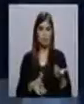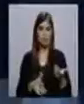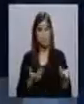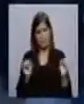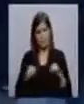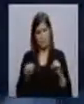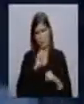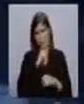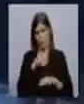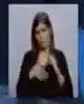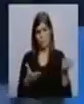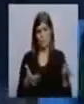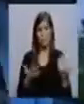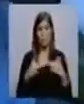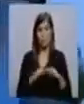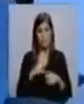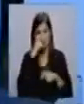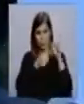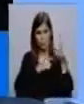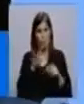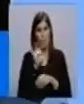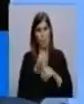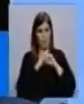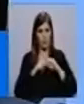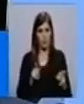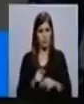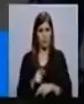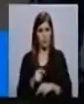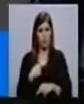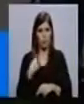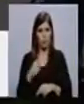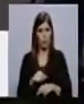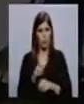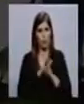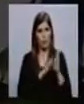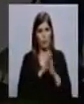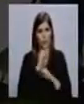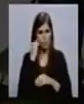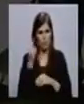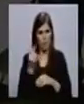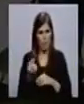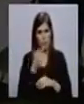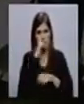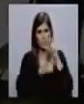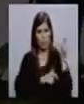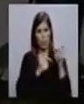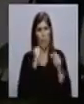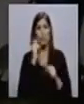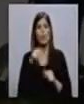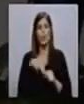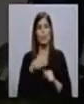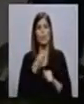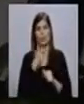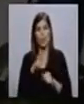claro. Mas já há quem pense de maneira diferente. Tenho aquele carinho especial também pelas pessoas do interior. Acho que